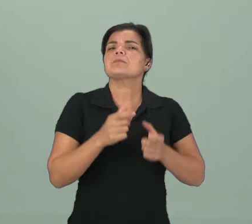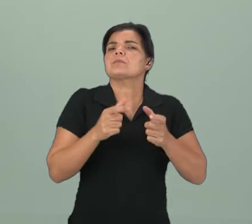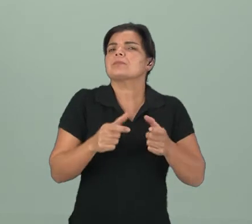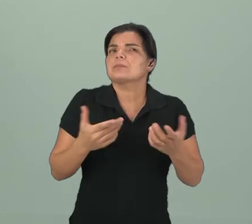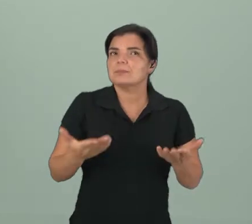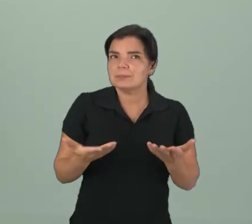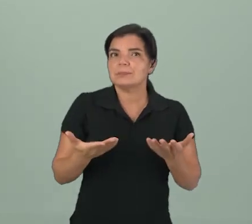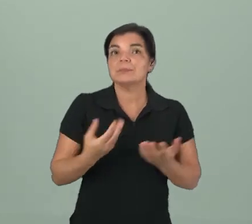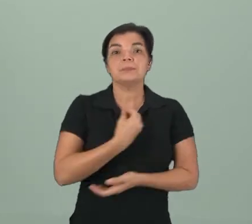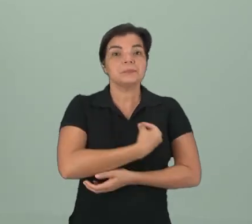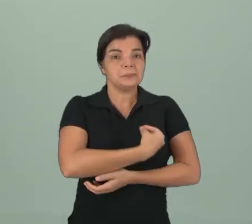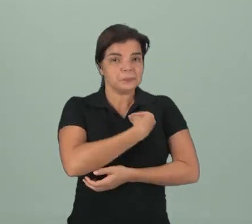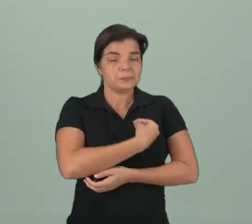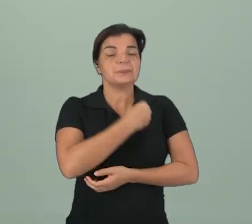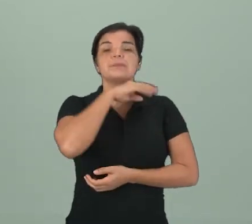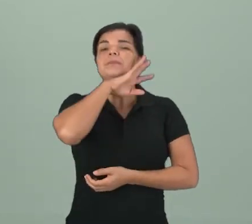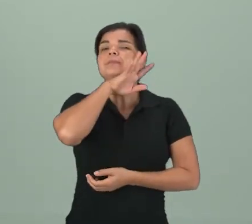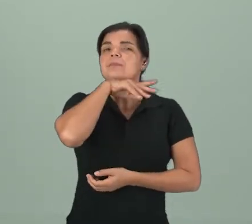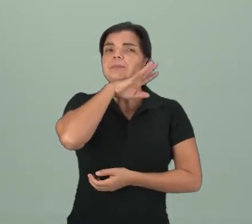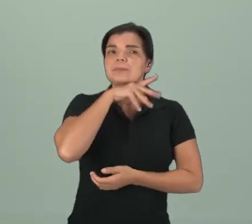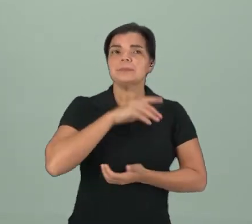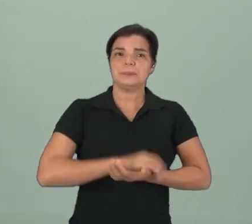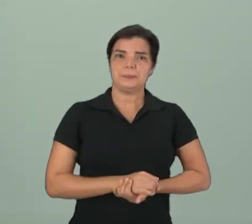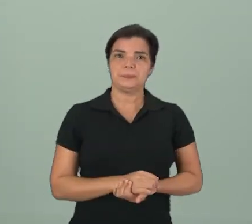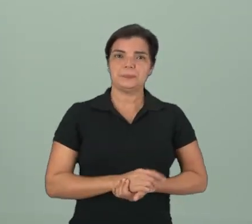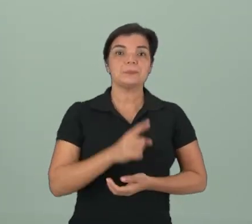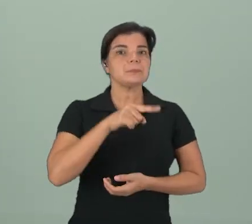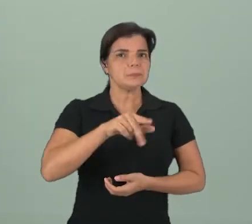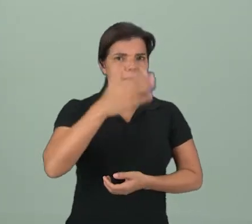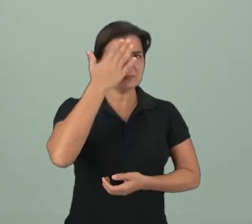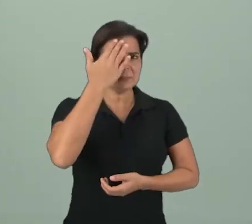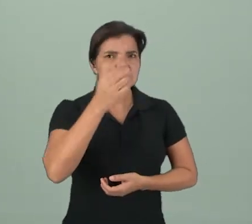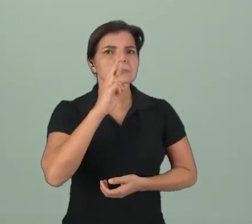Onde será que vivem os animais? Você